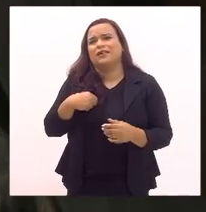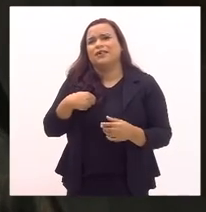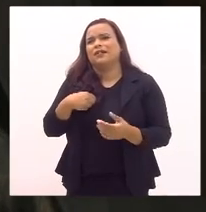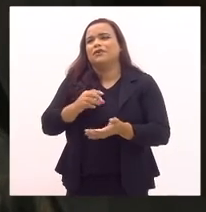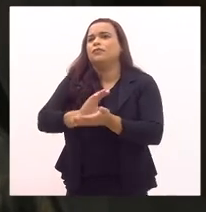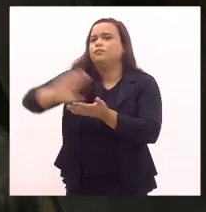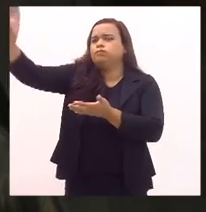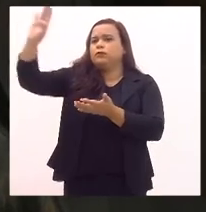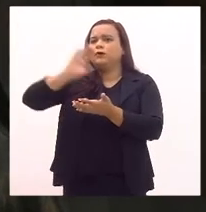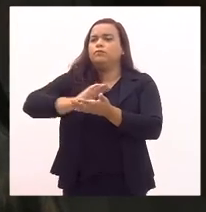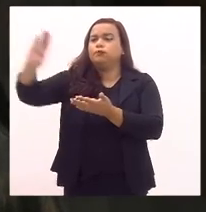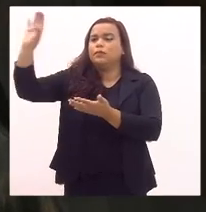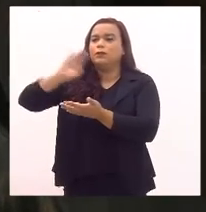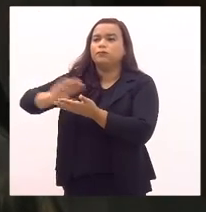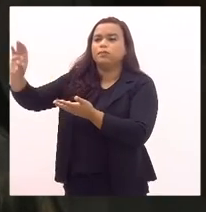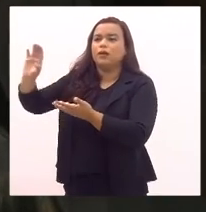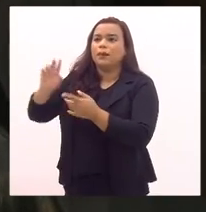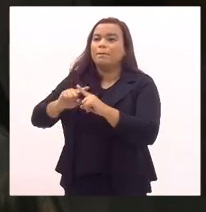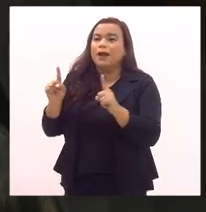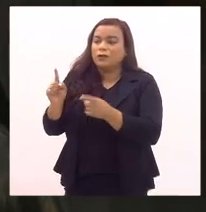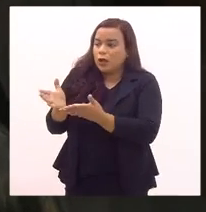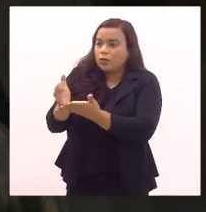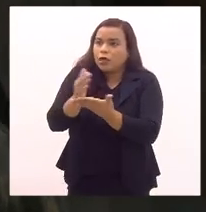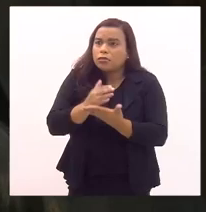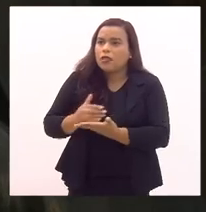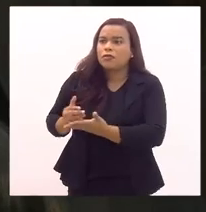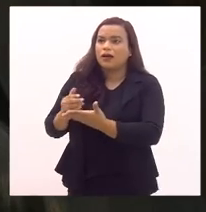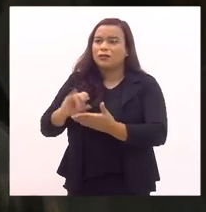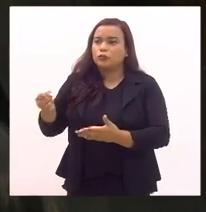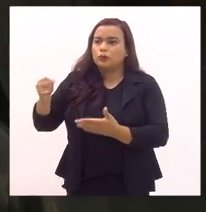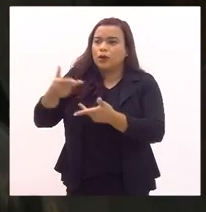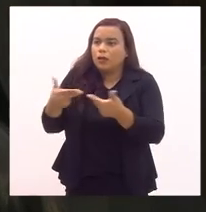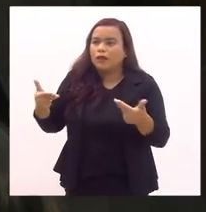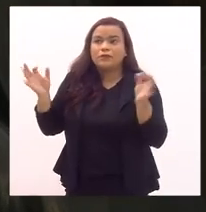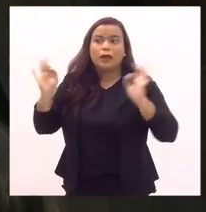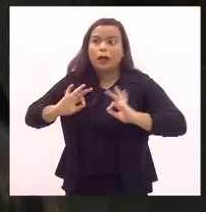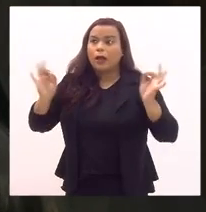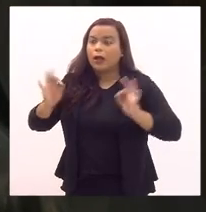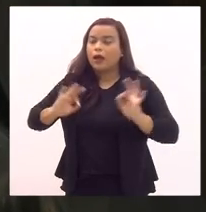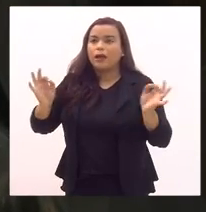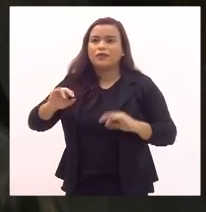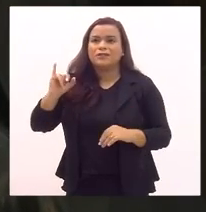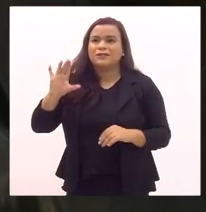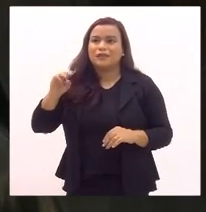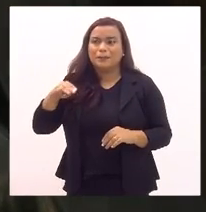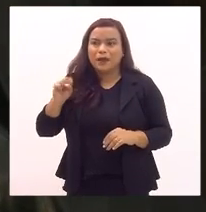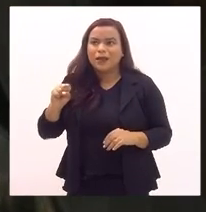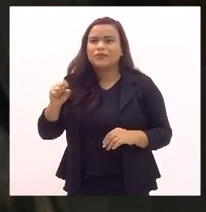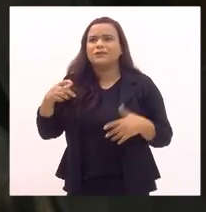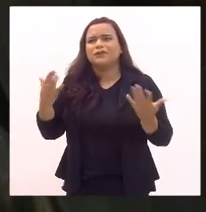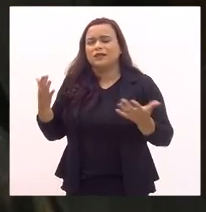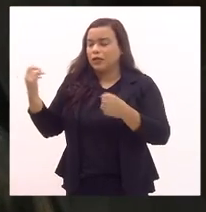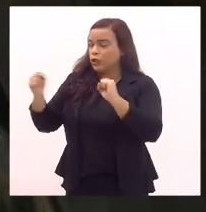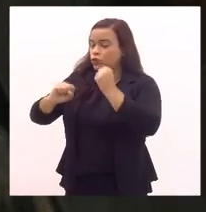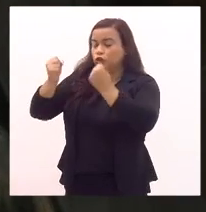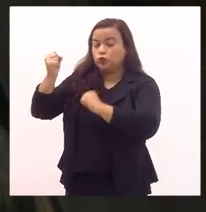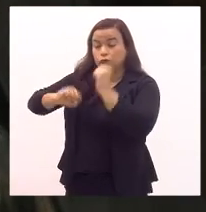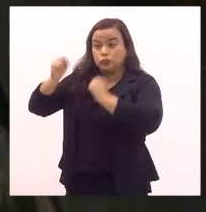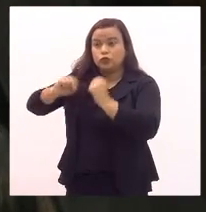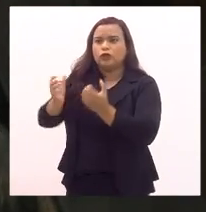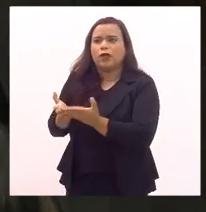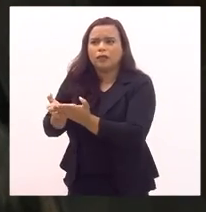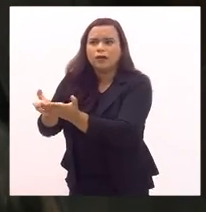como óleo cru não não não recolhe ICMS é tudo contra desmonta indústria naval que acaba com a política de conteúdo